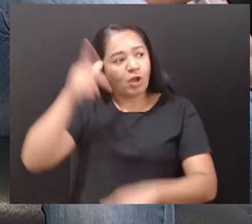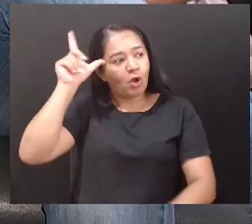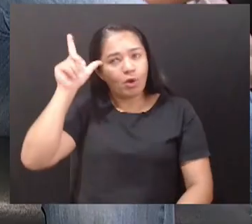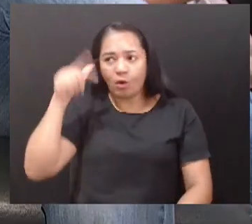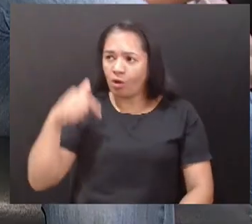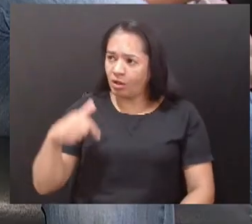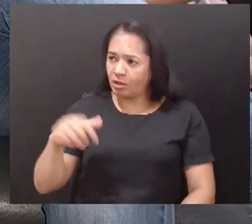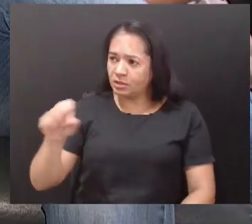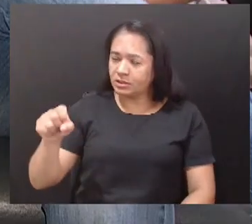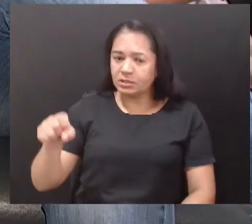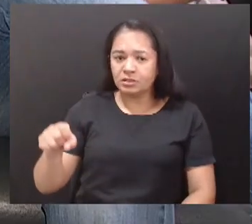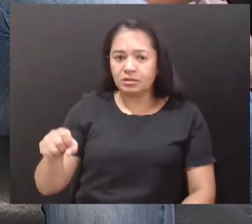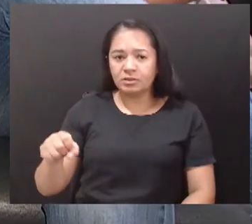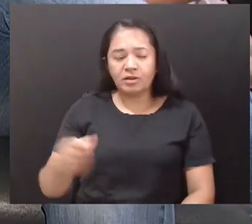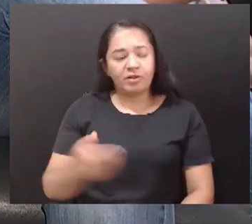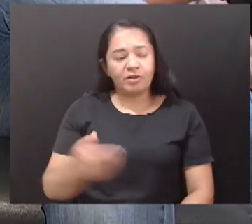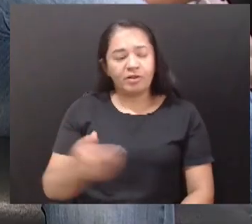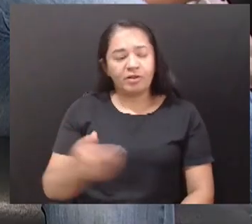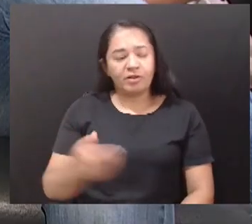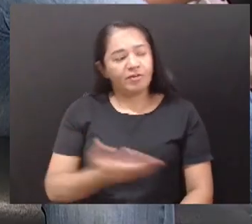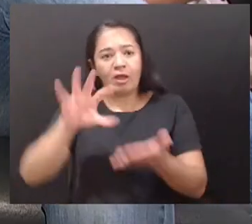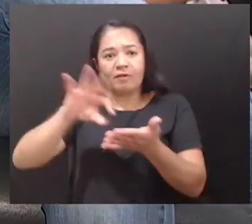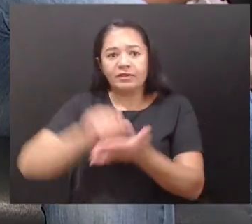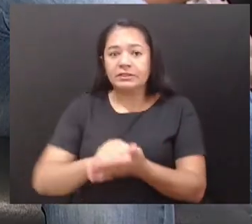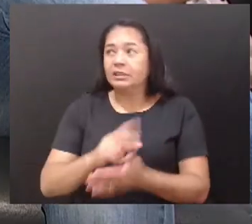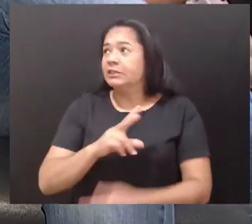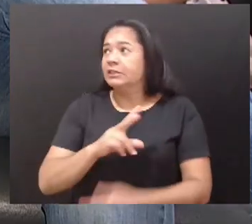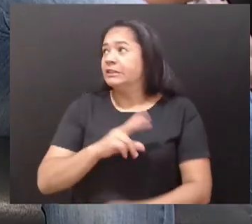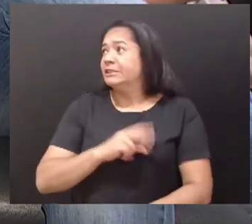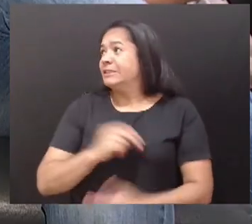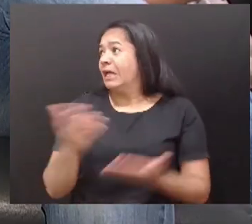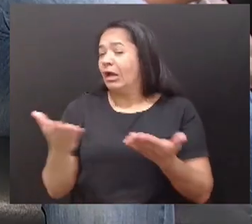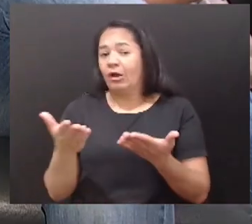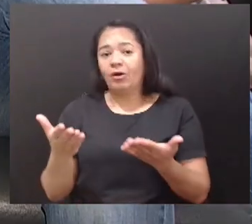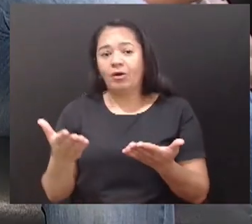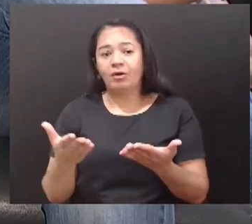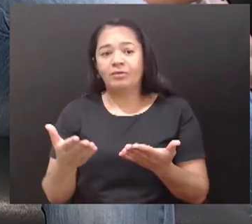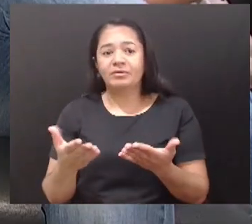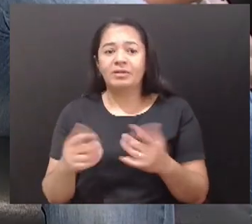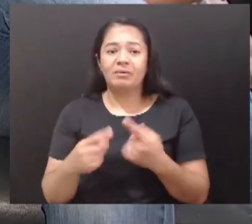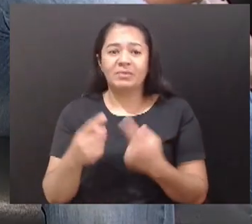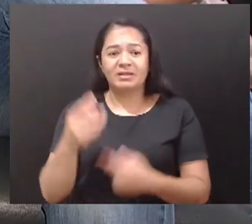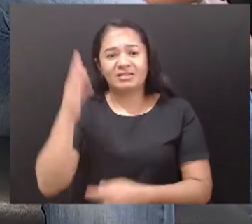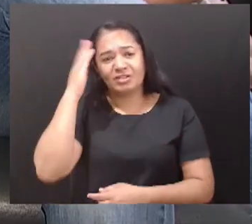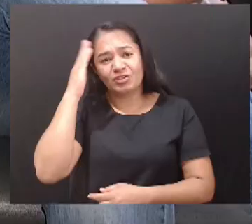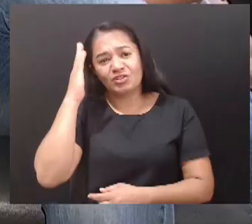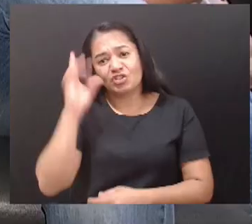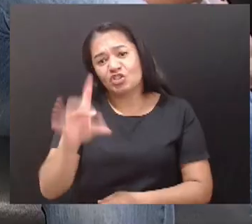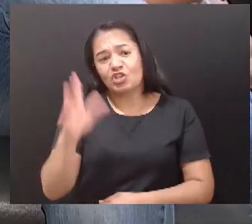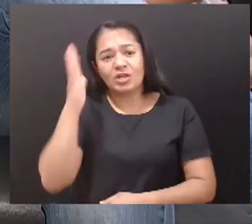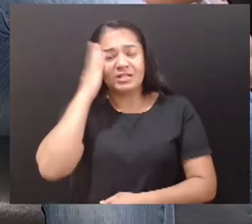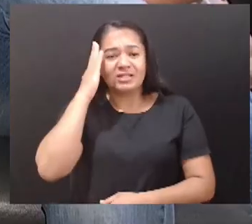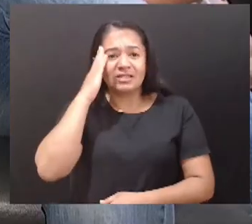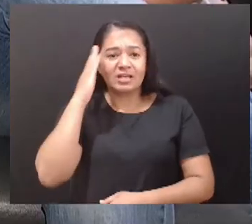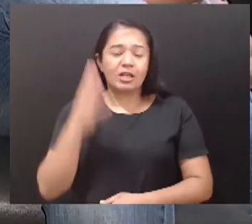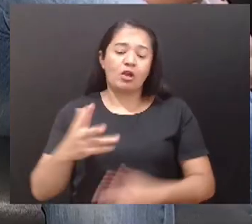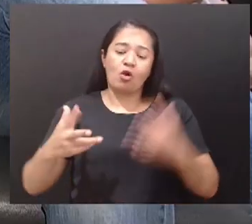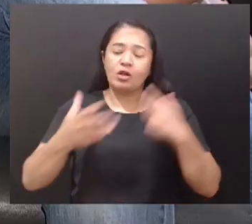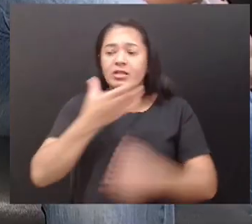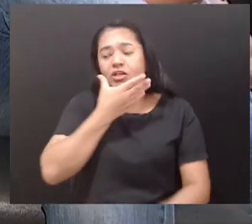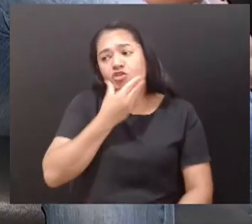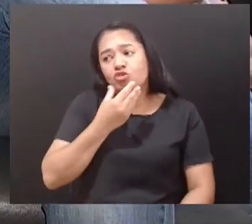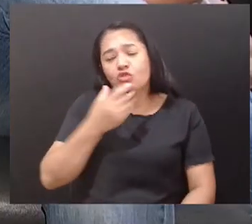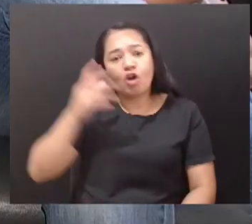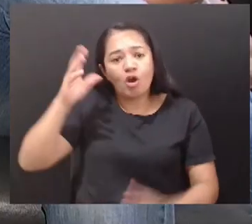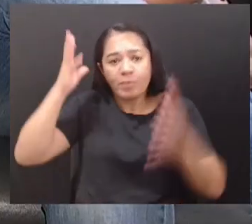Aí ele falou, vem aqui fazer uma ficha. Nossa, e agora? Eu falei, não, mas sabe o que é? Eu só sei cortar cabelo masculino e black só, não sei fazer mais nada. Ele